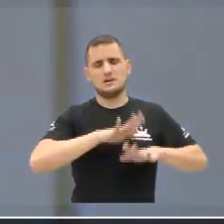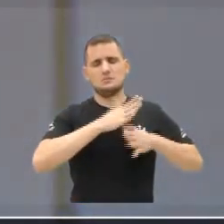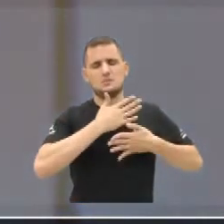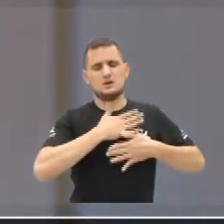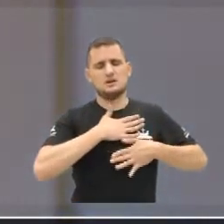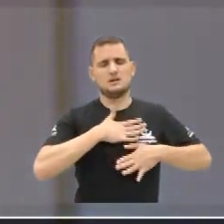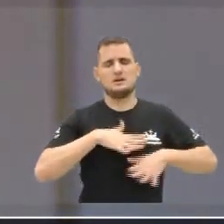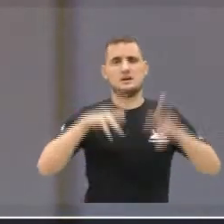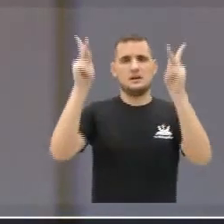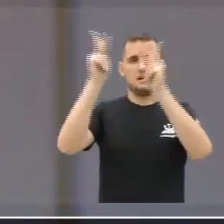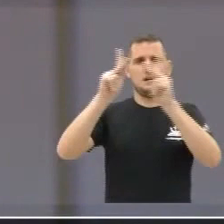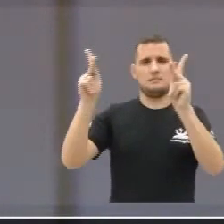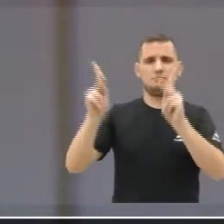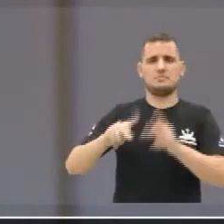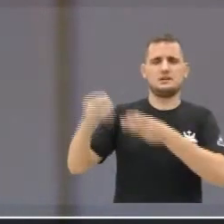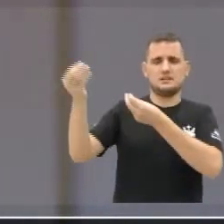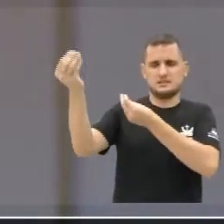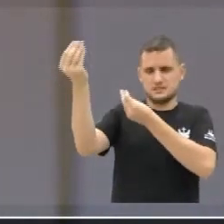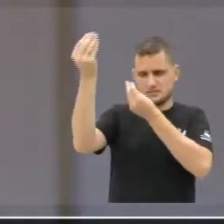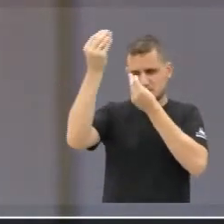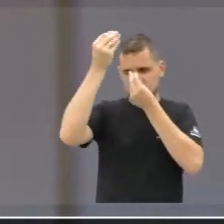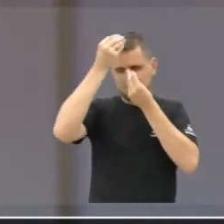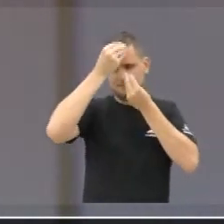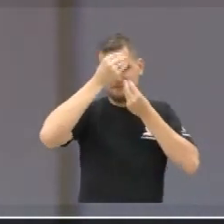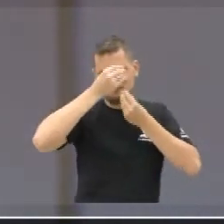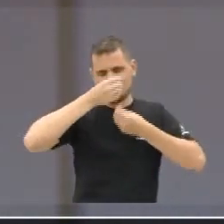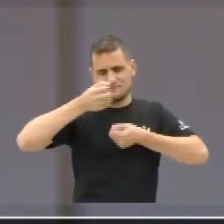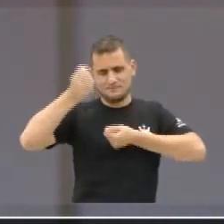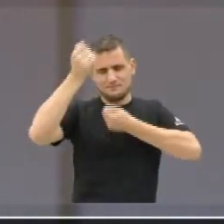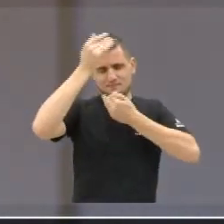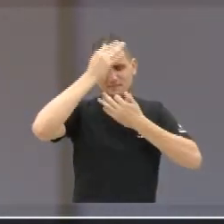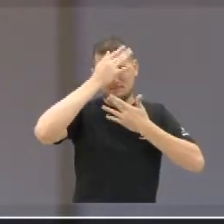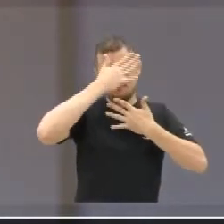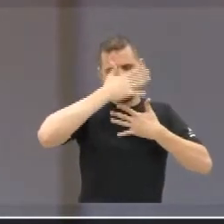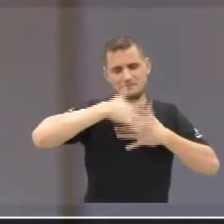paz que vem de ti, Senhor.